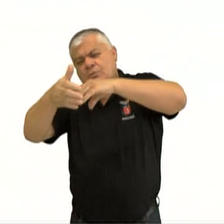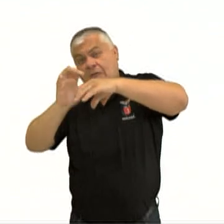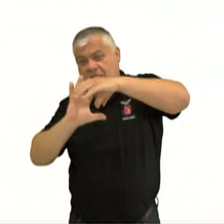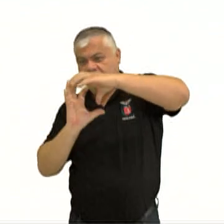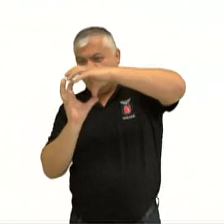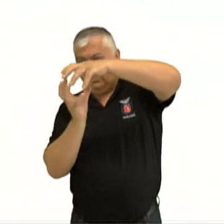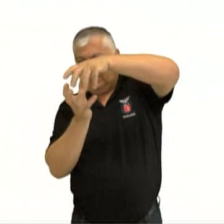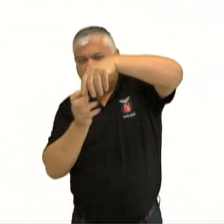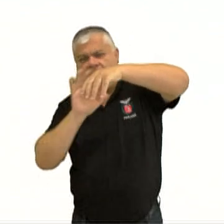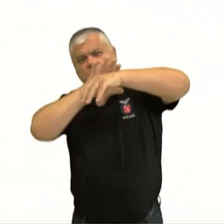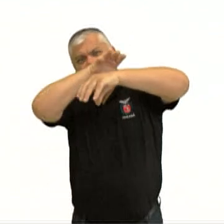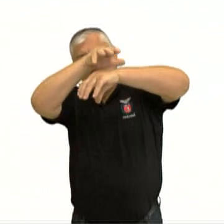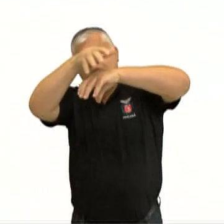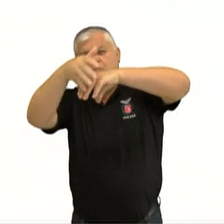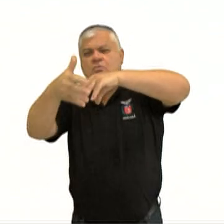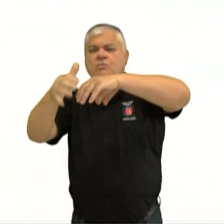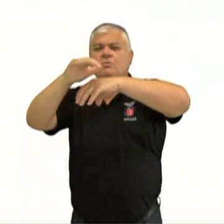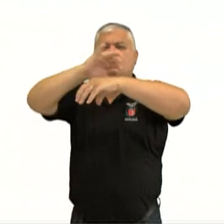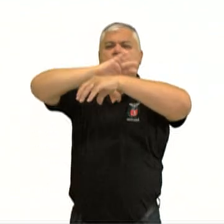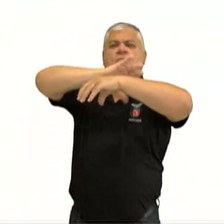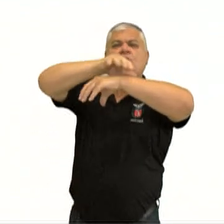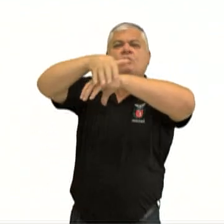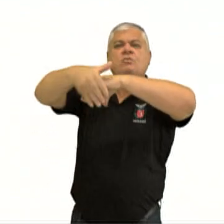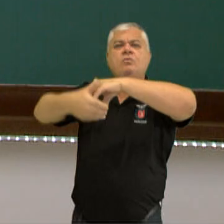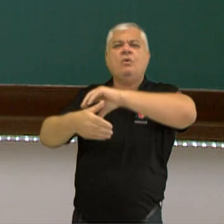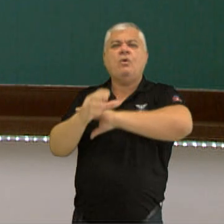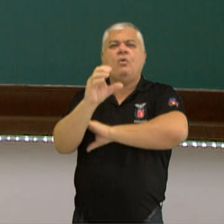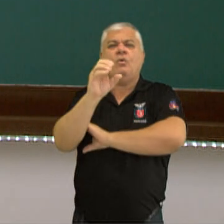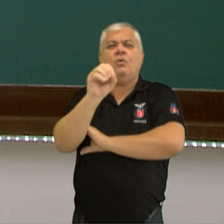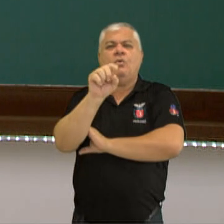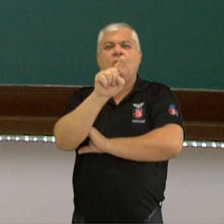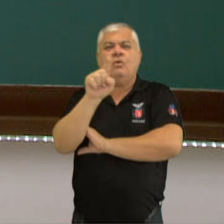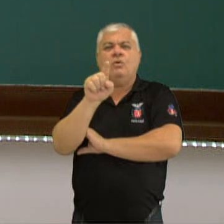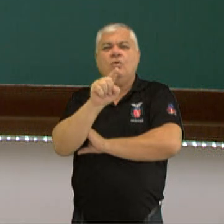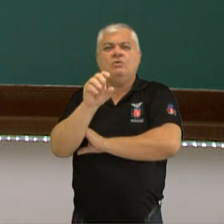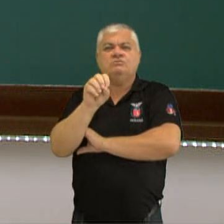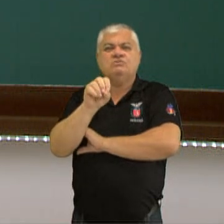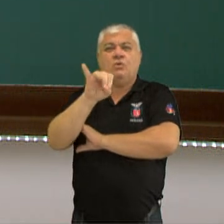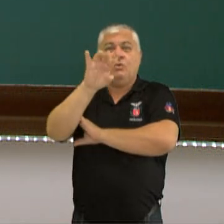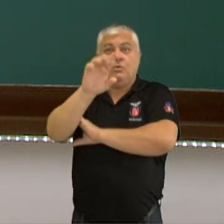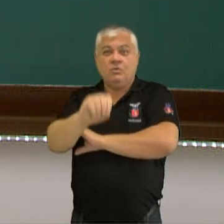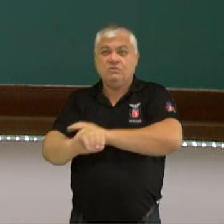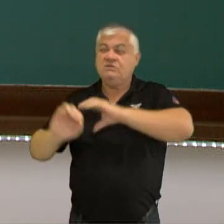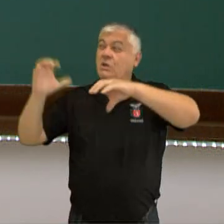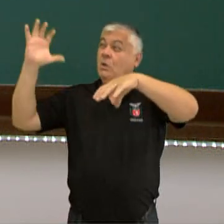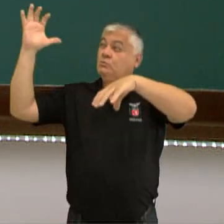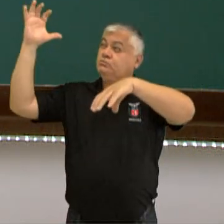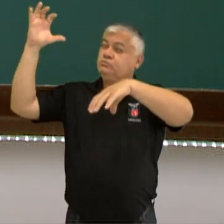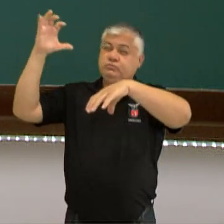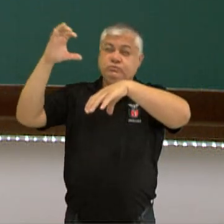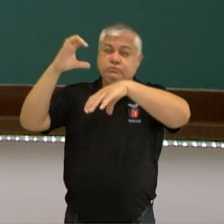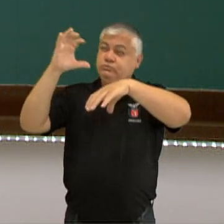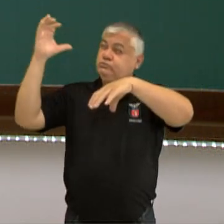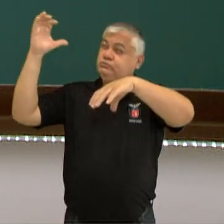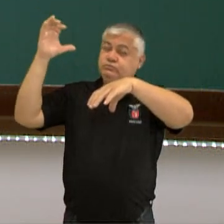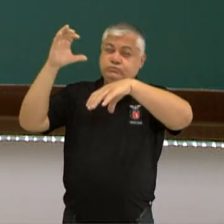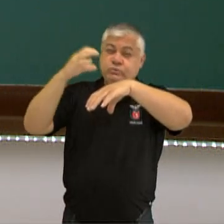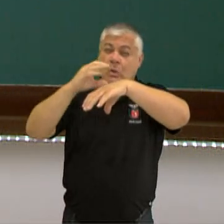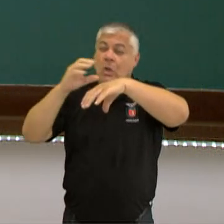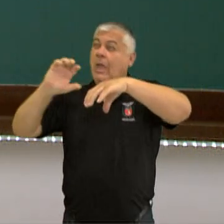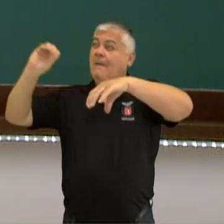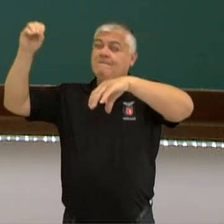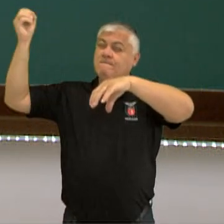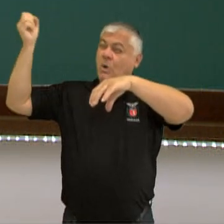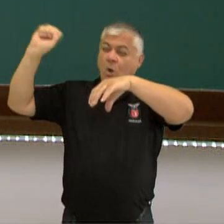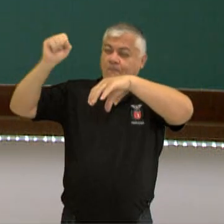raios ultravioleta do tipo A e do tipo B e também, né, do acesso aos meteoritos de